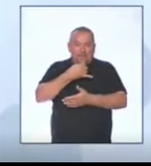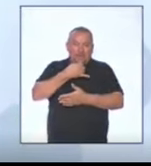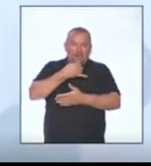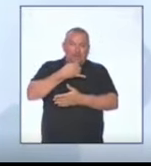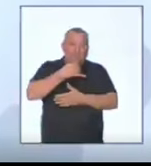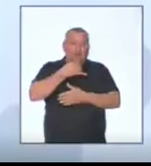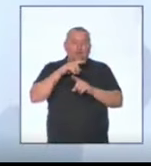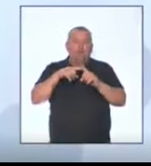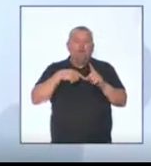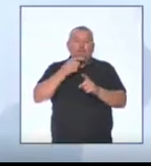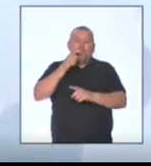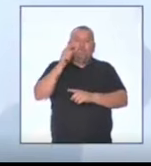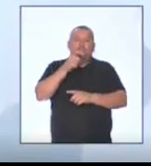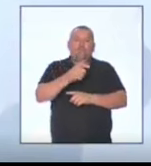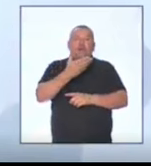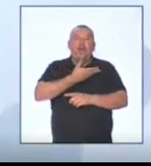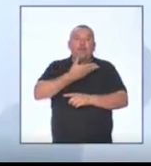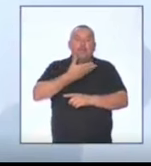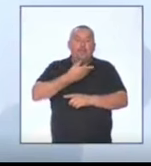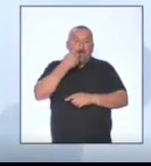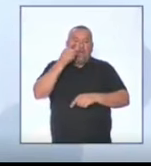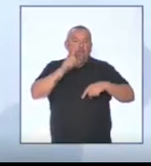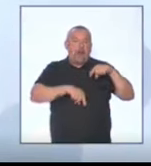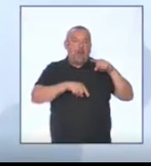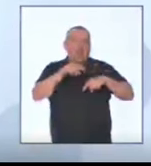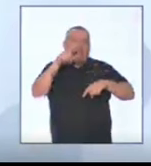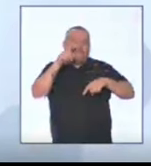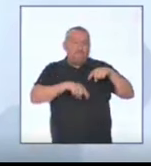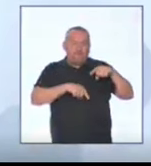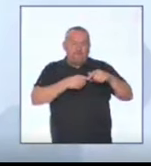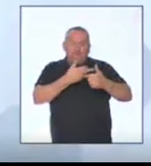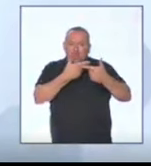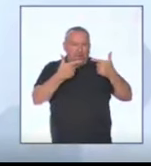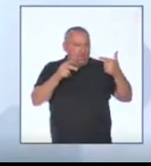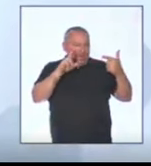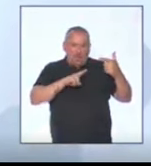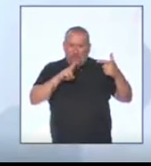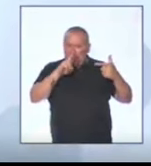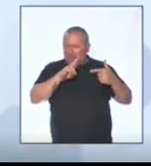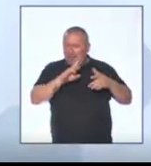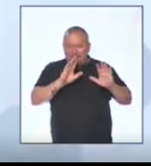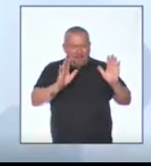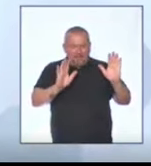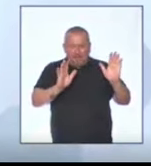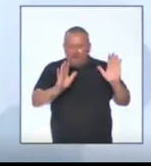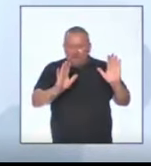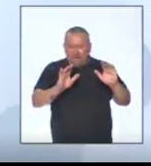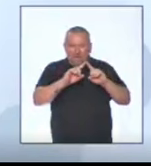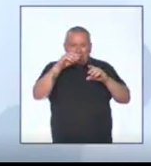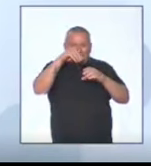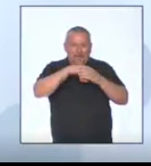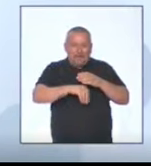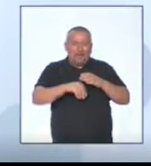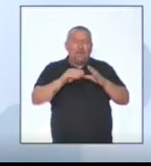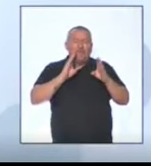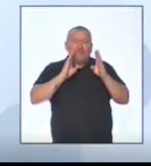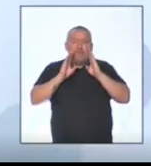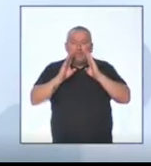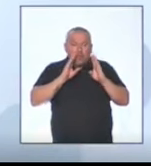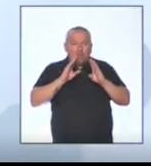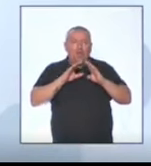Como ofender o colega, colocar palavrões. Isso não são coisas para a gente praticar, principalmente numa rede social,